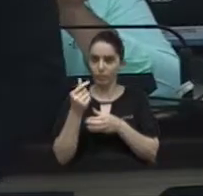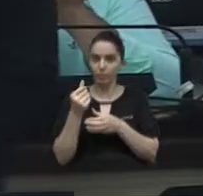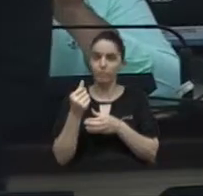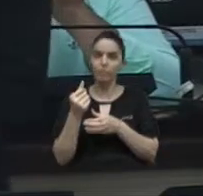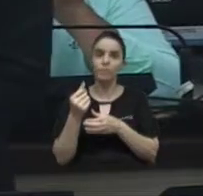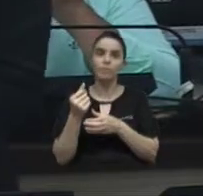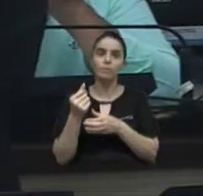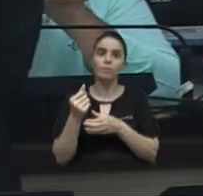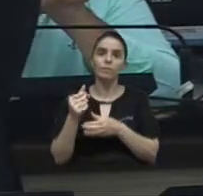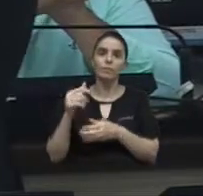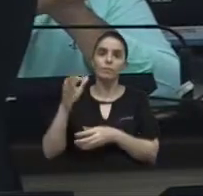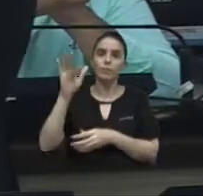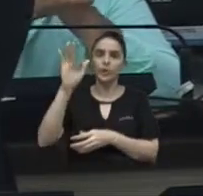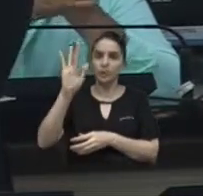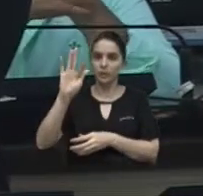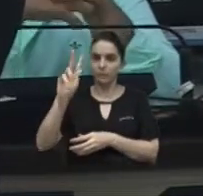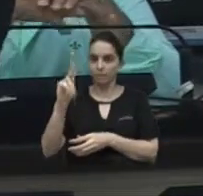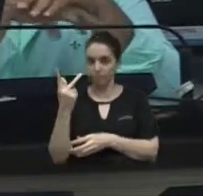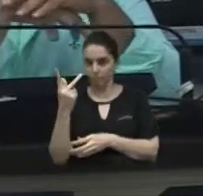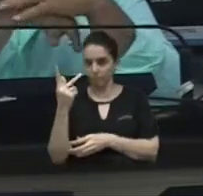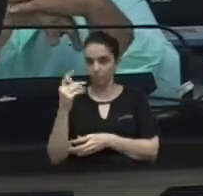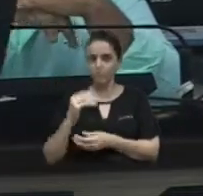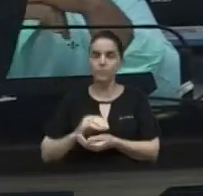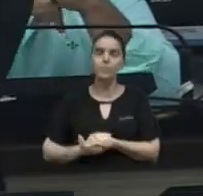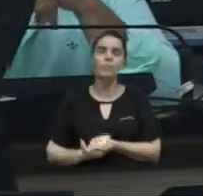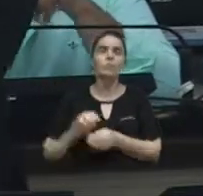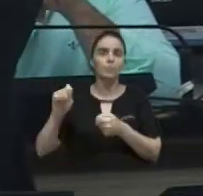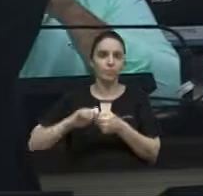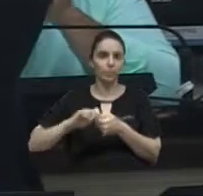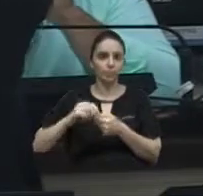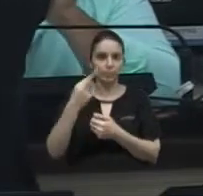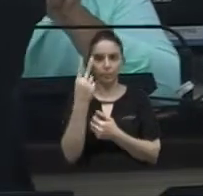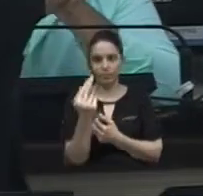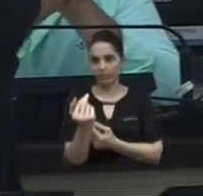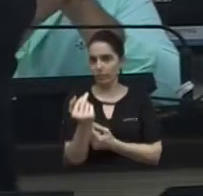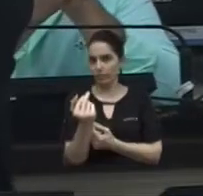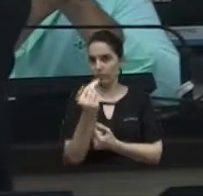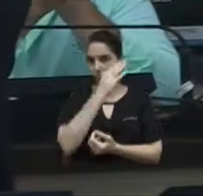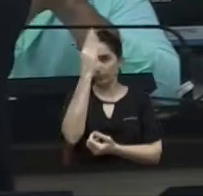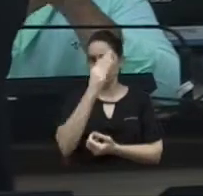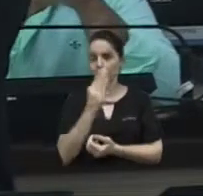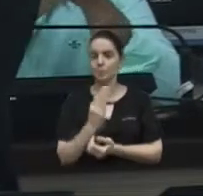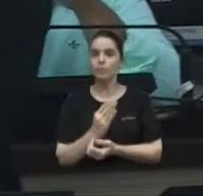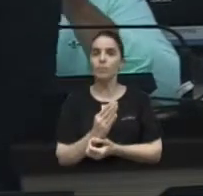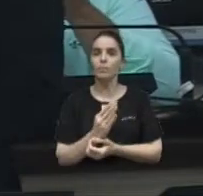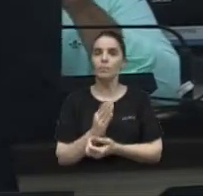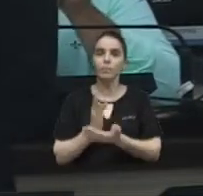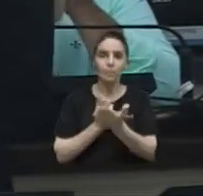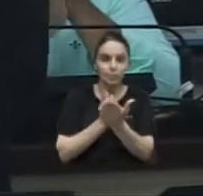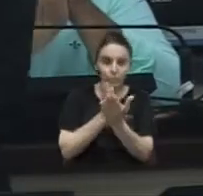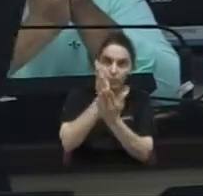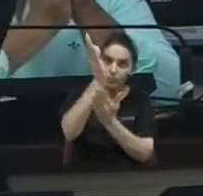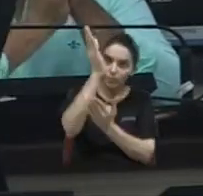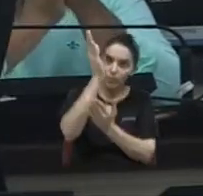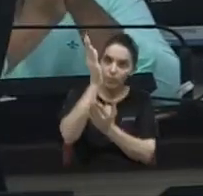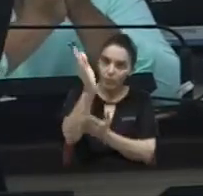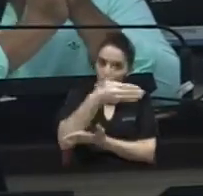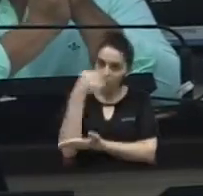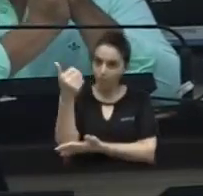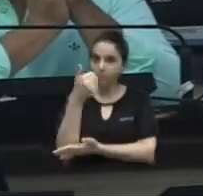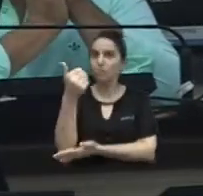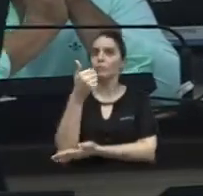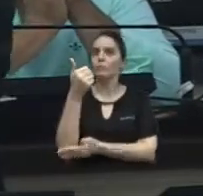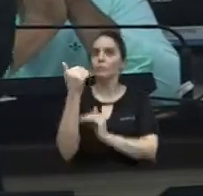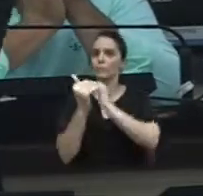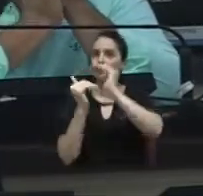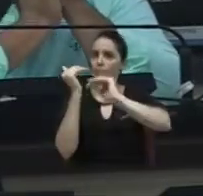ex-presidente FHC, começou a fazer, que eu tenho certeza que o Brasil seguirá o norte correto para o seu